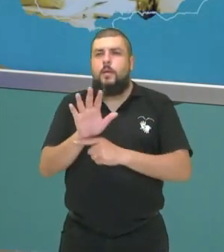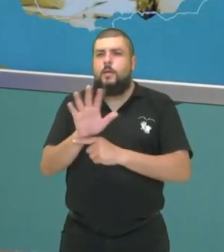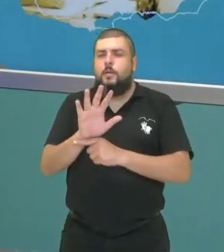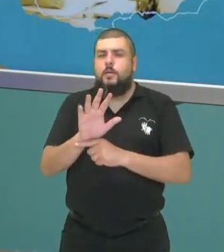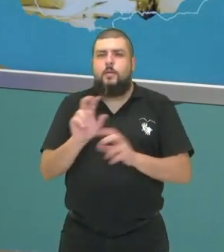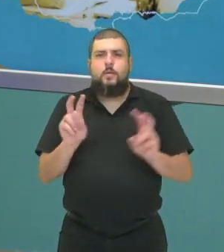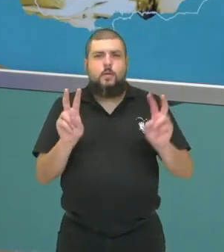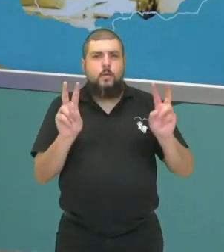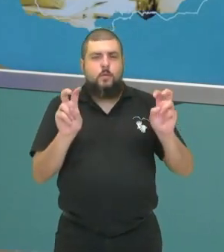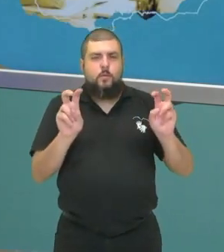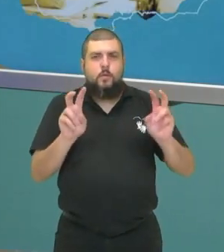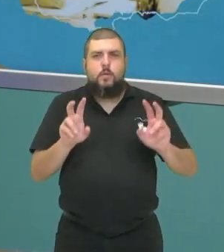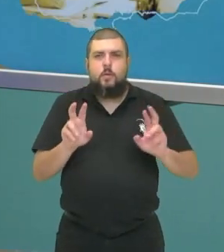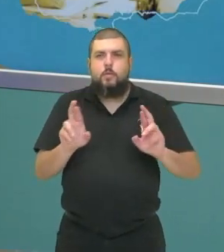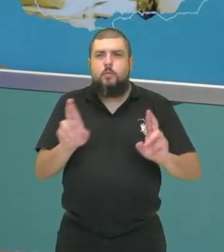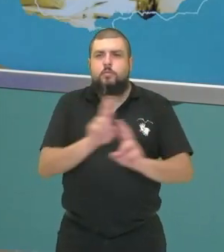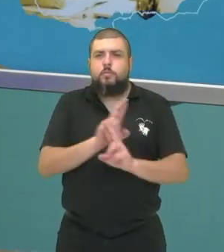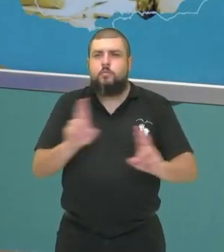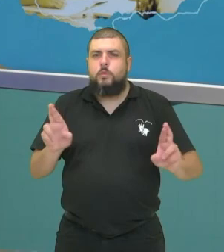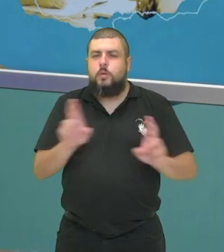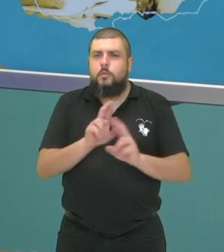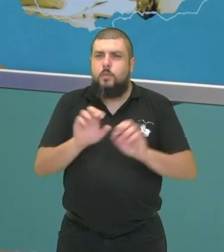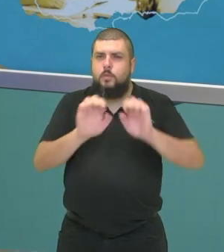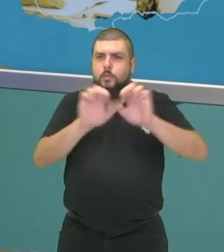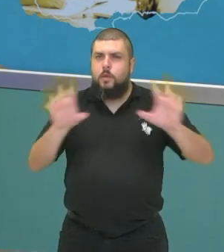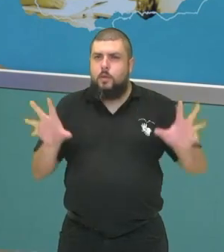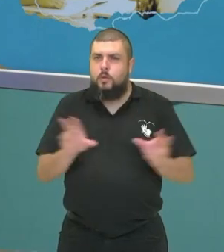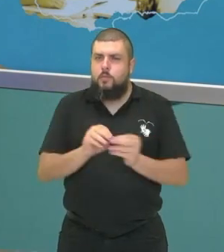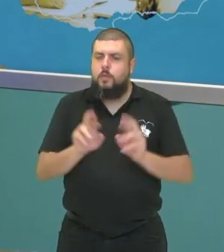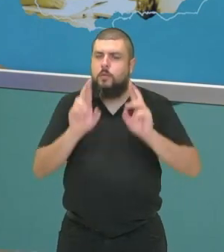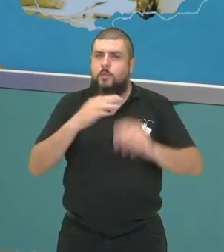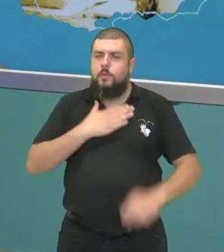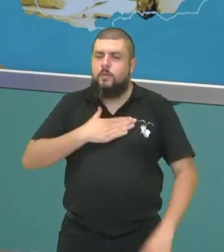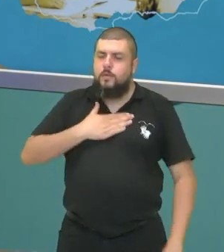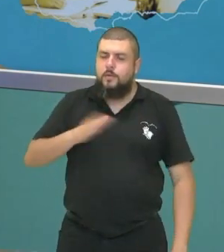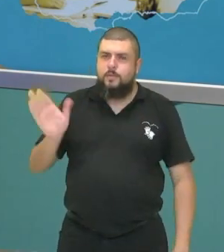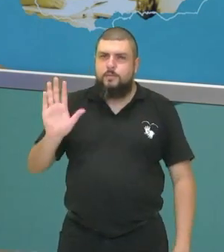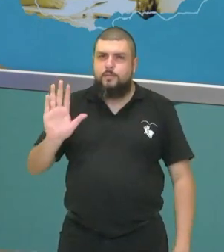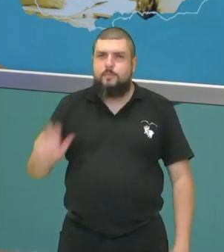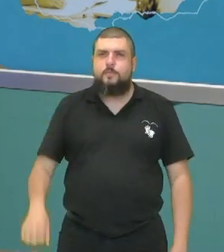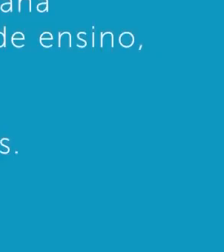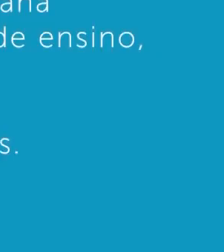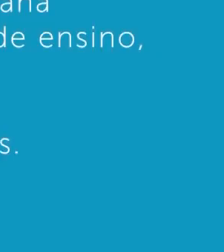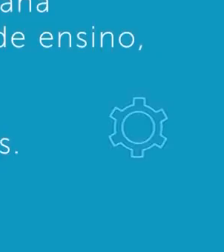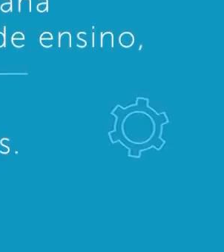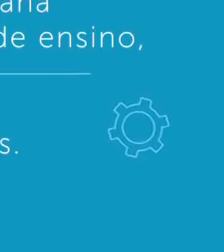nós falamos sobre relações ecológicas harmônicas. Espero que vocês tenham gostado e até breve.